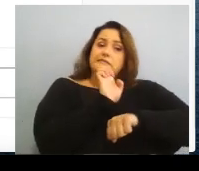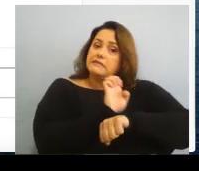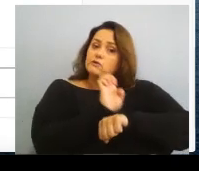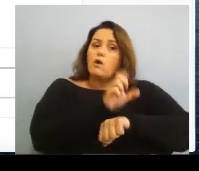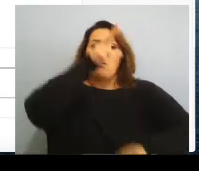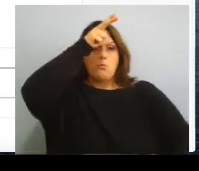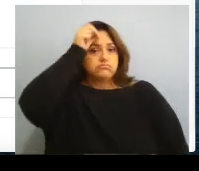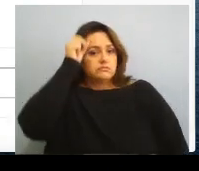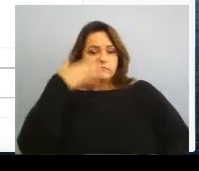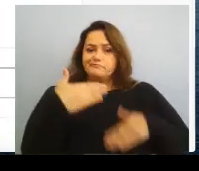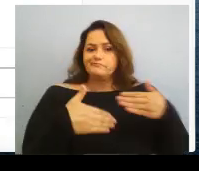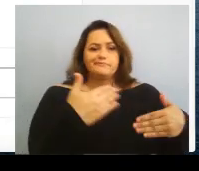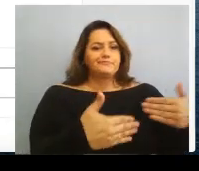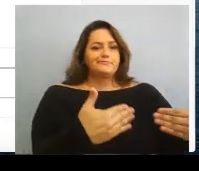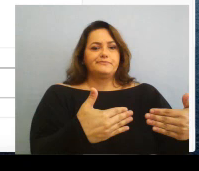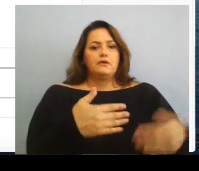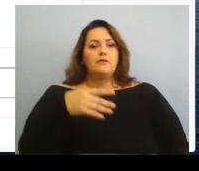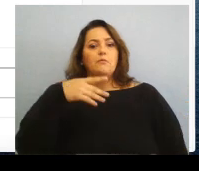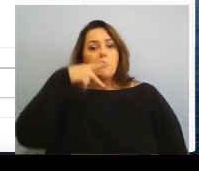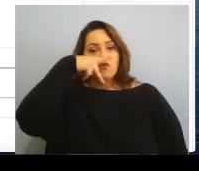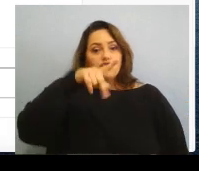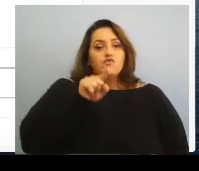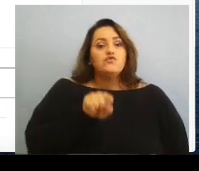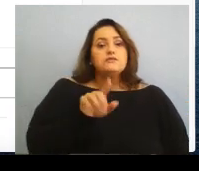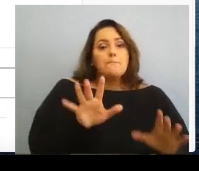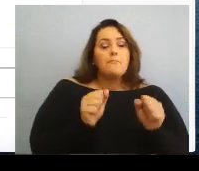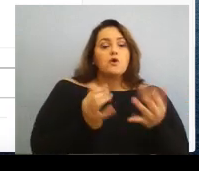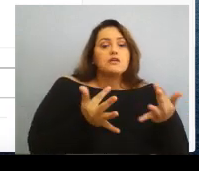estadual, se é municipal, enfim, para que você possa, ao